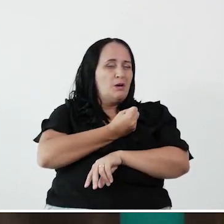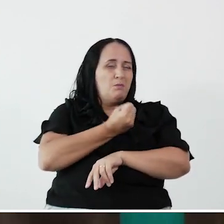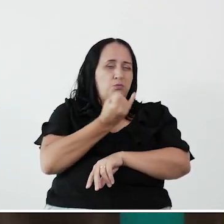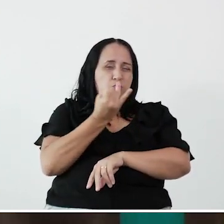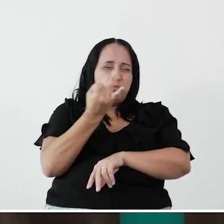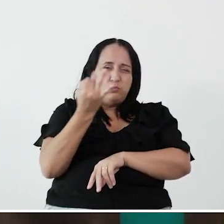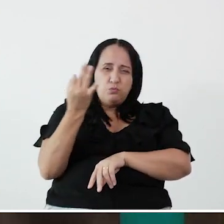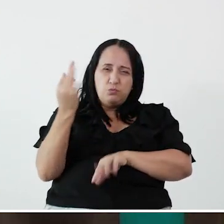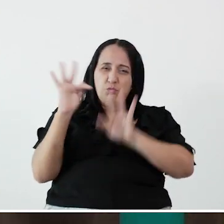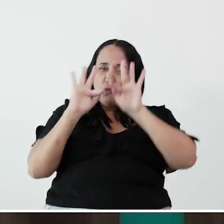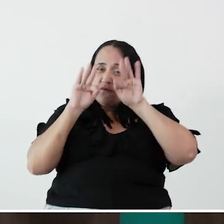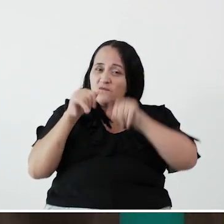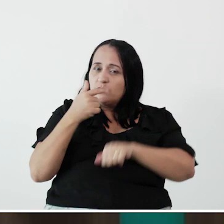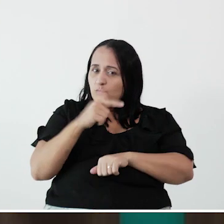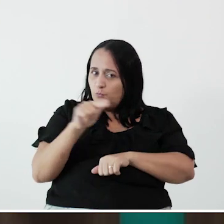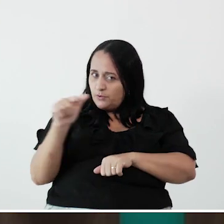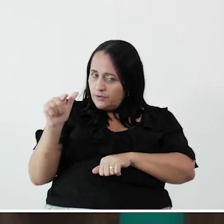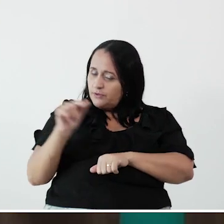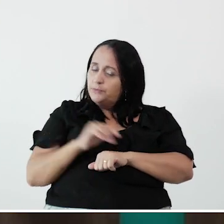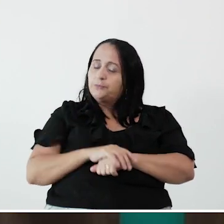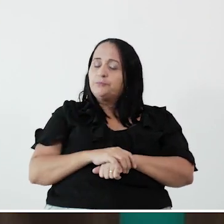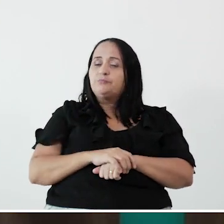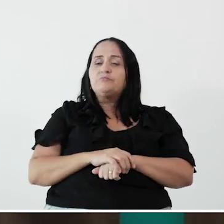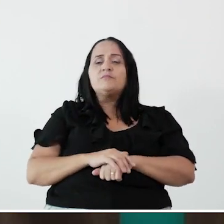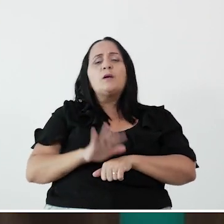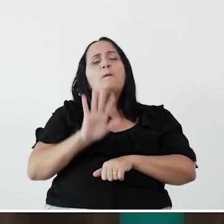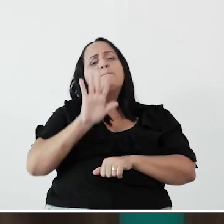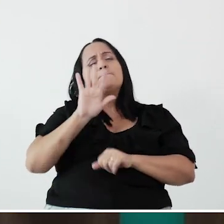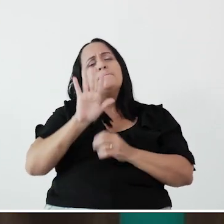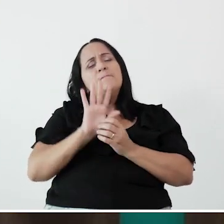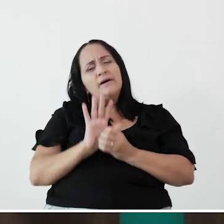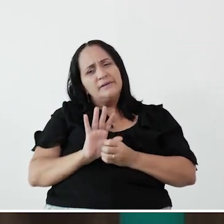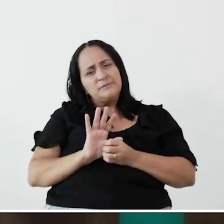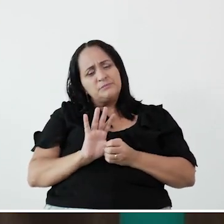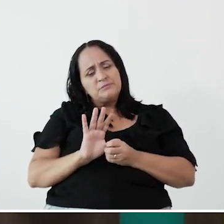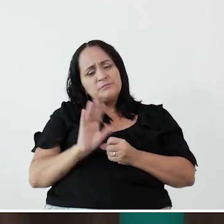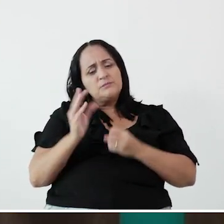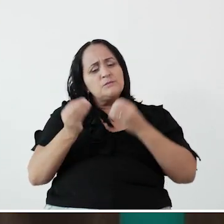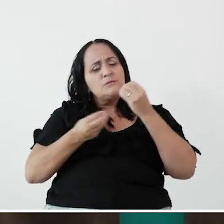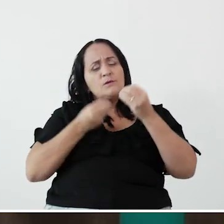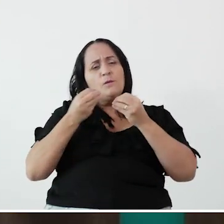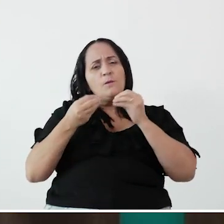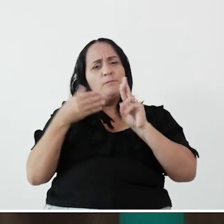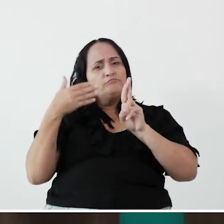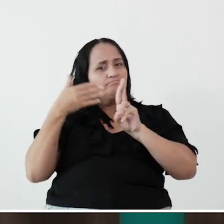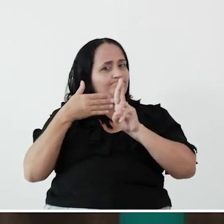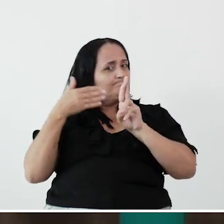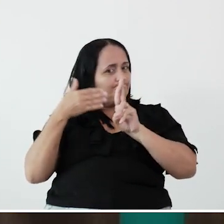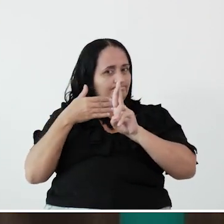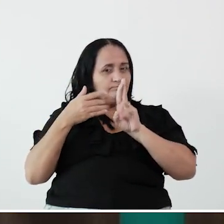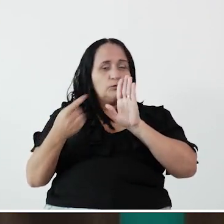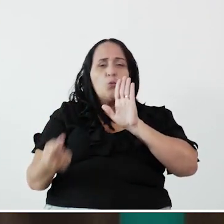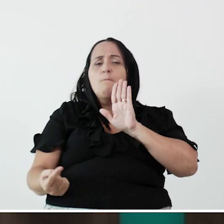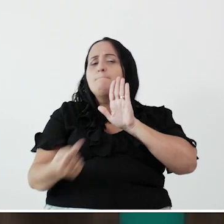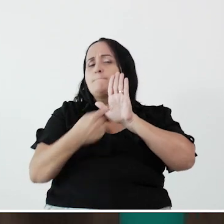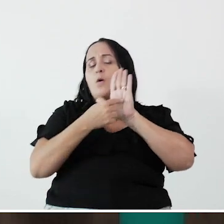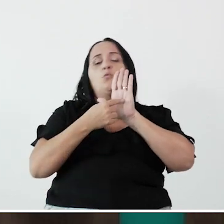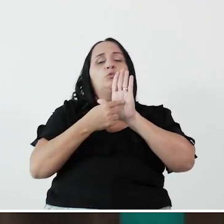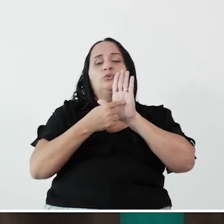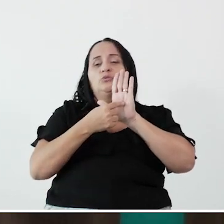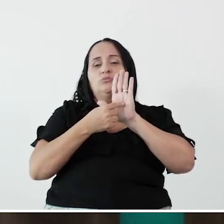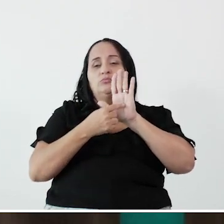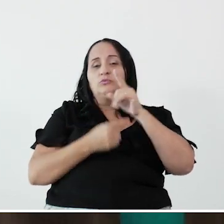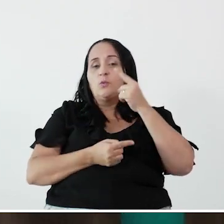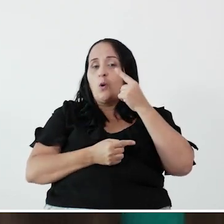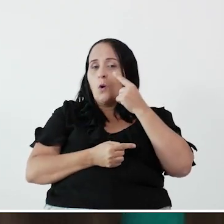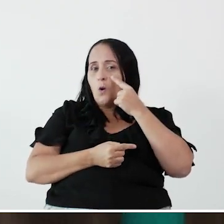interessa. Como representar um ponto no eixo de coordenadas cartesianas? Relembrando a você, olha,